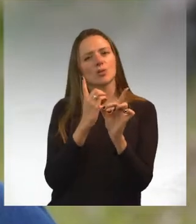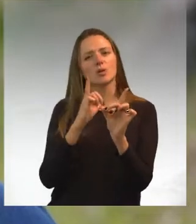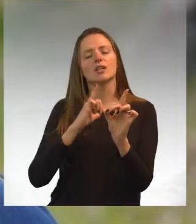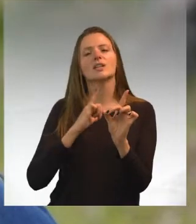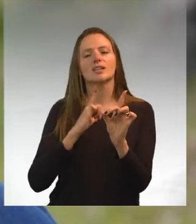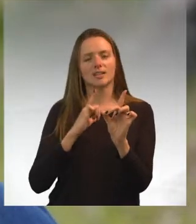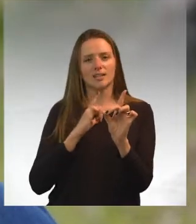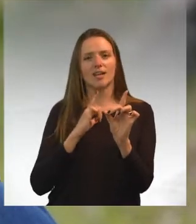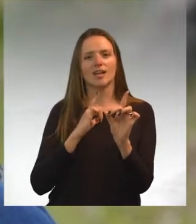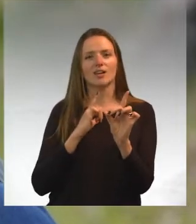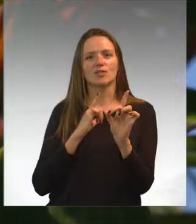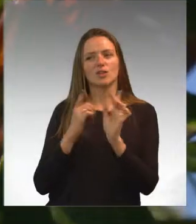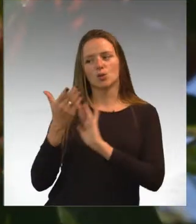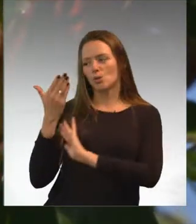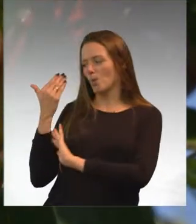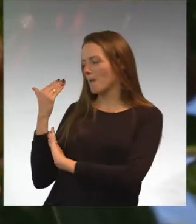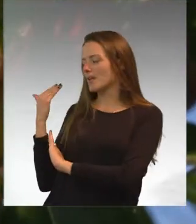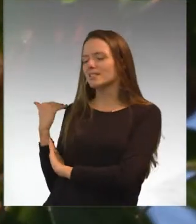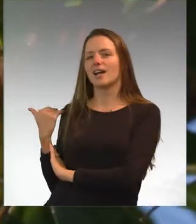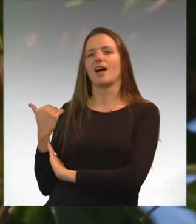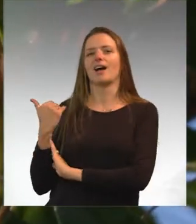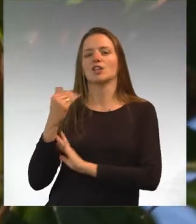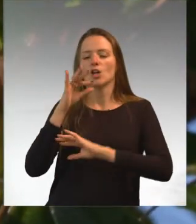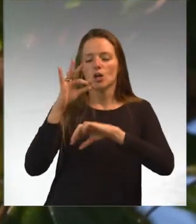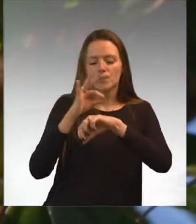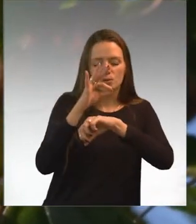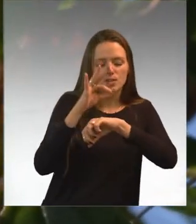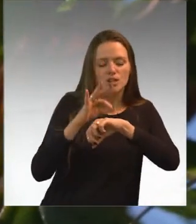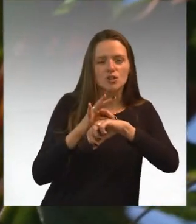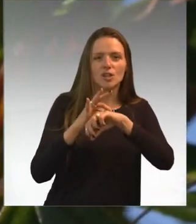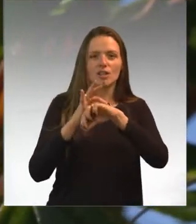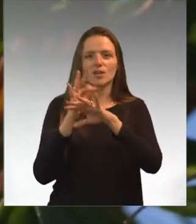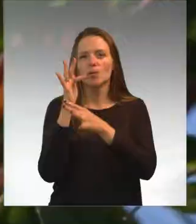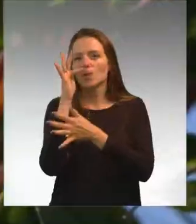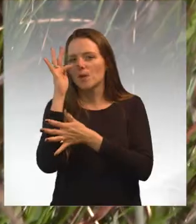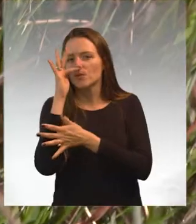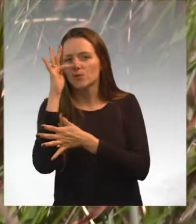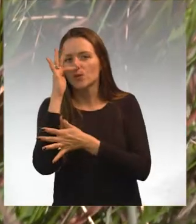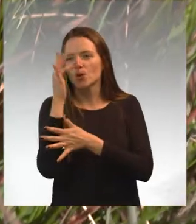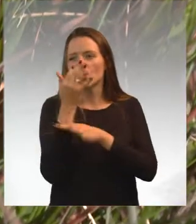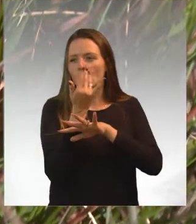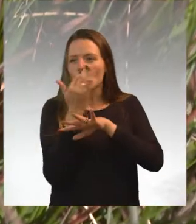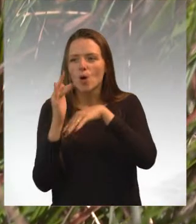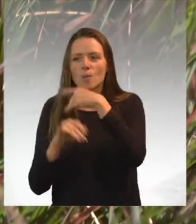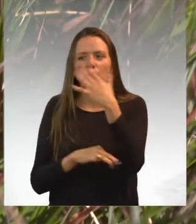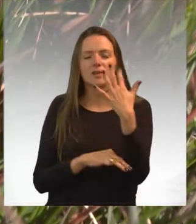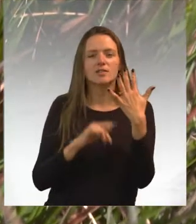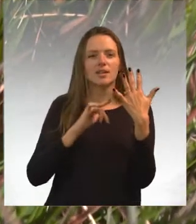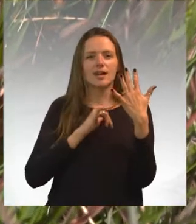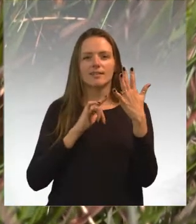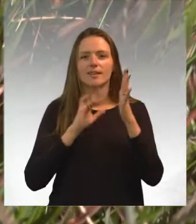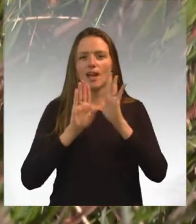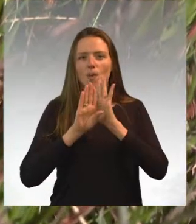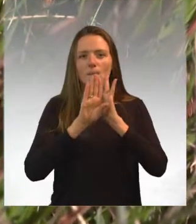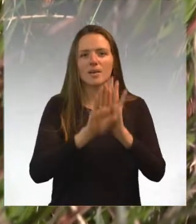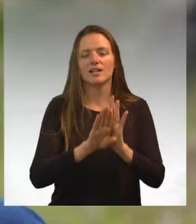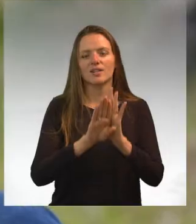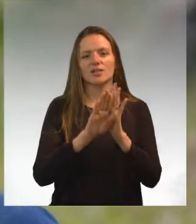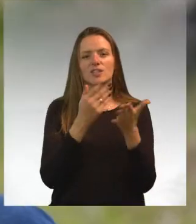existia um dia uma plantinha, um insetinho que teria tido tal função, teria se beneficiado toda a vida no